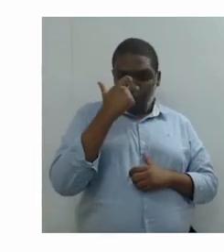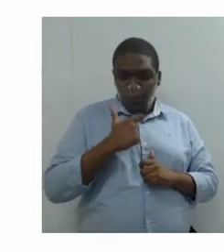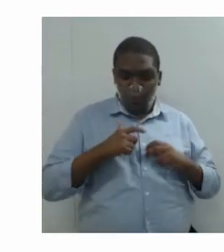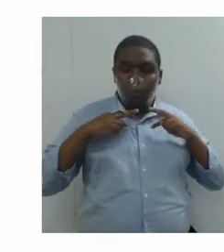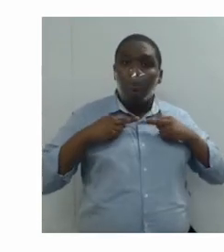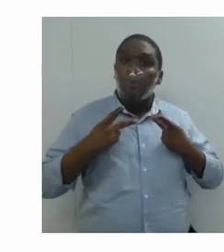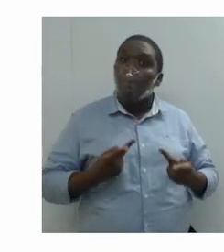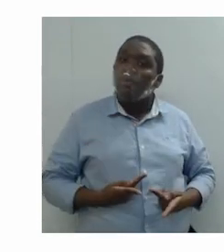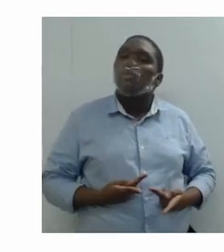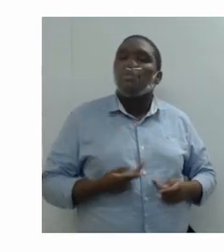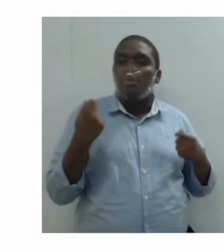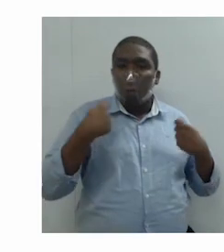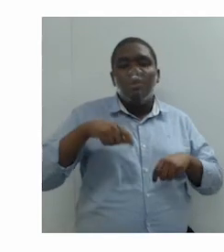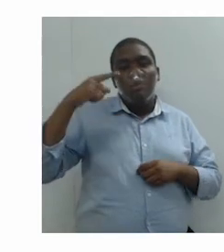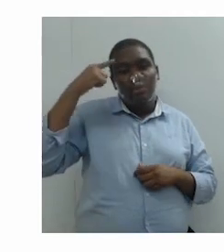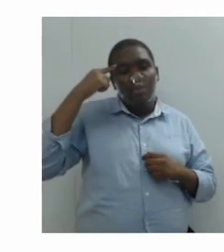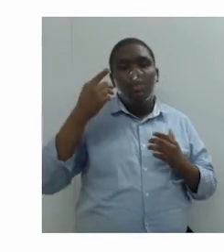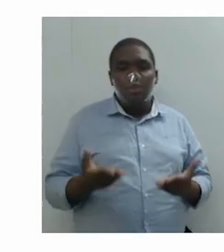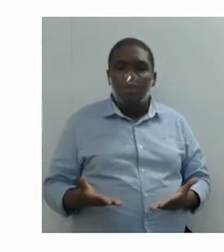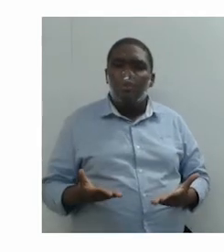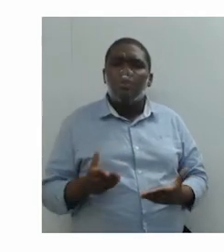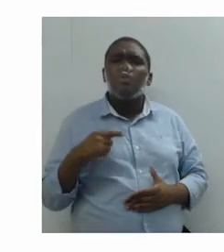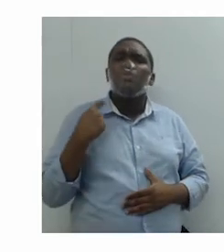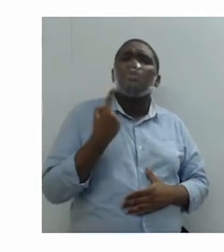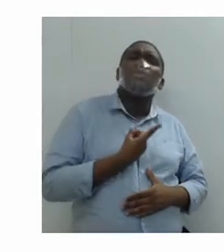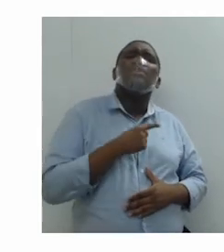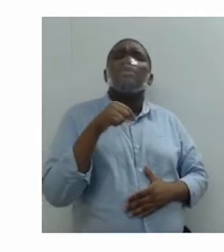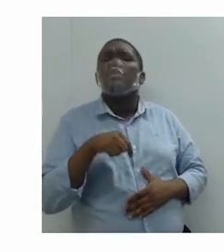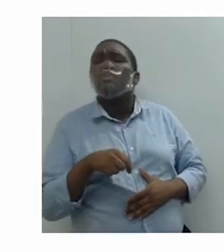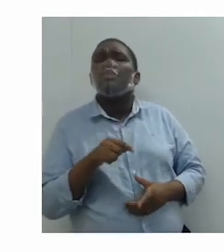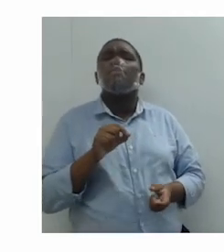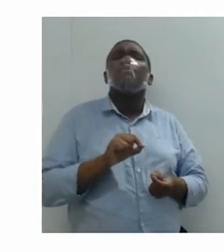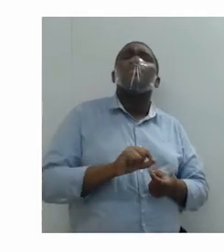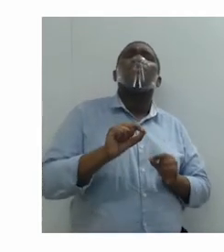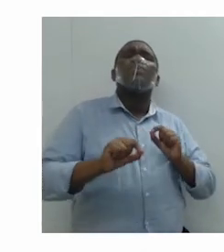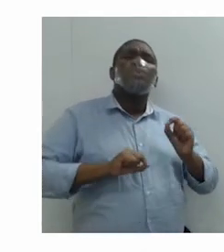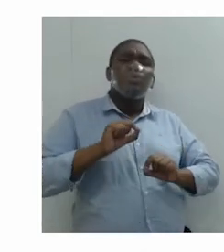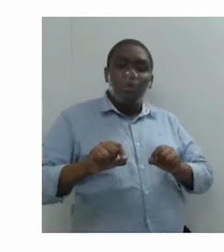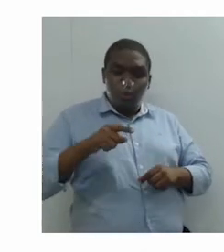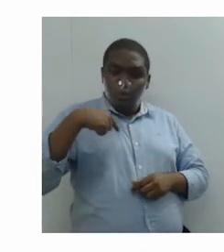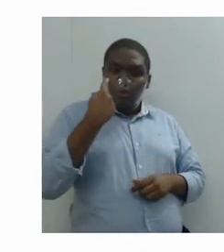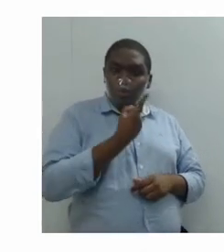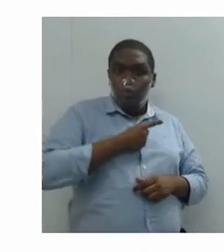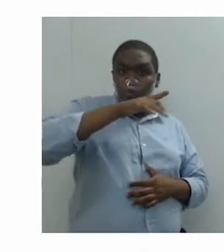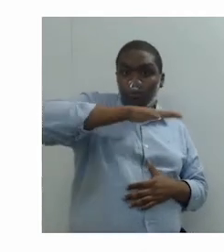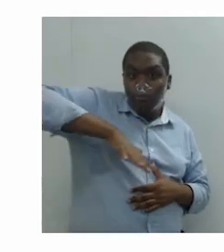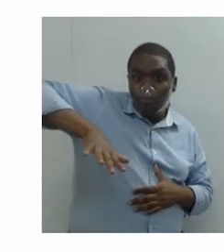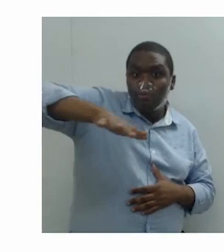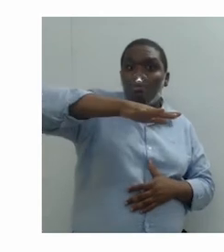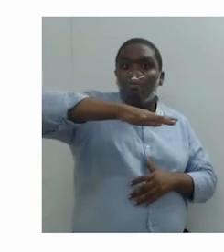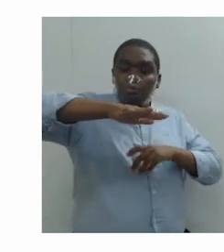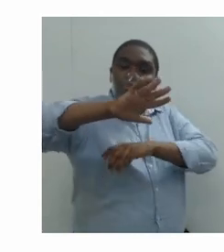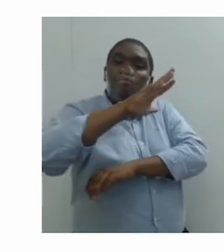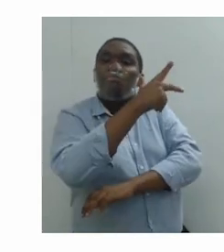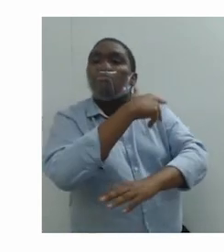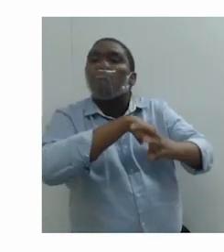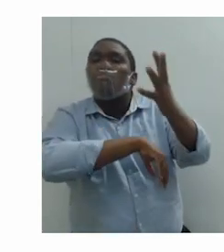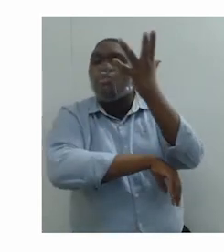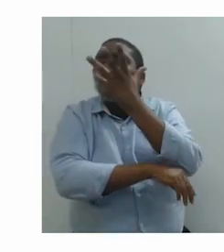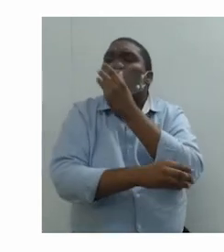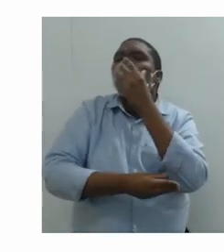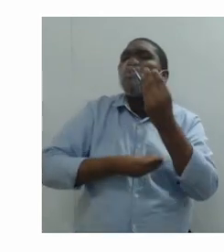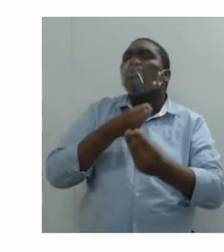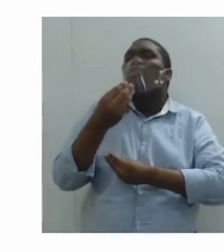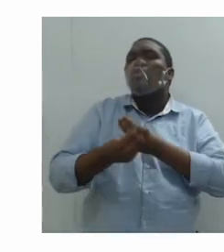humanos. O que é que nós estamos fazendo com o nosso meio ambiente? Não